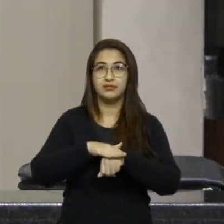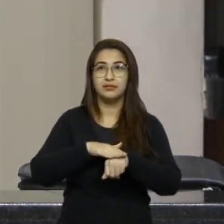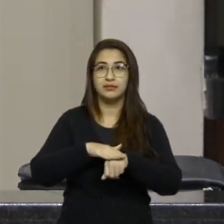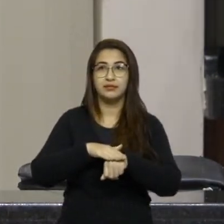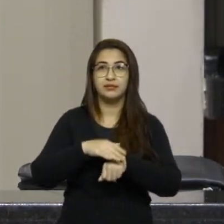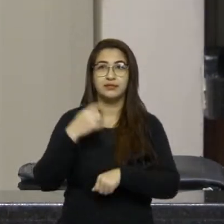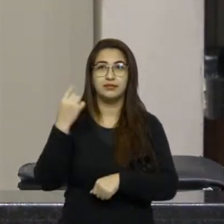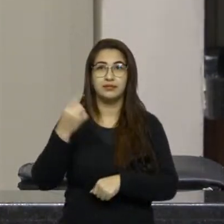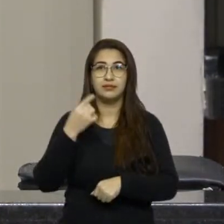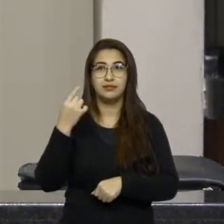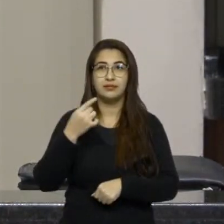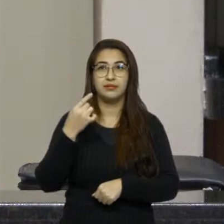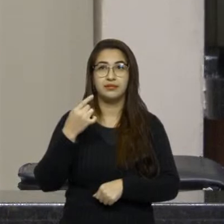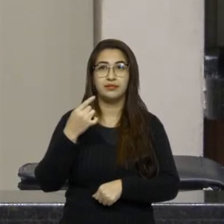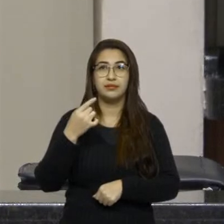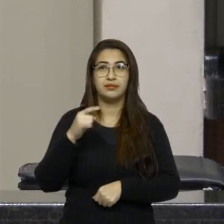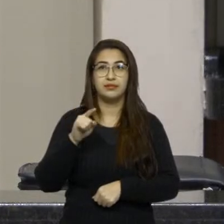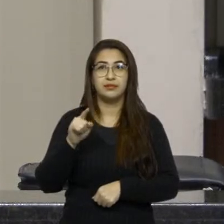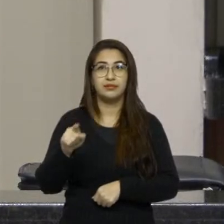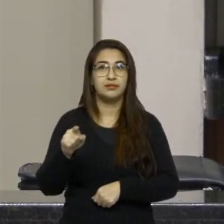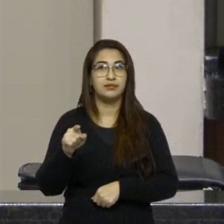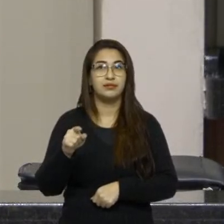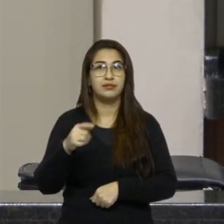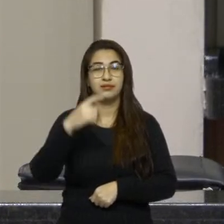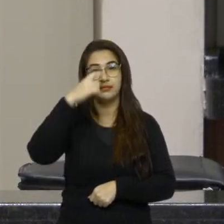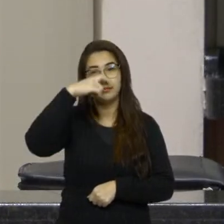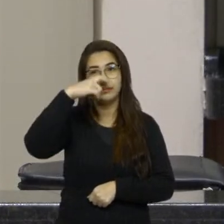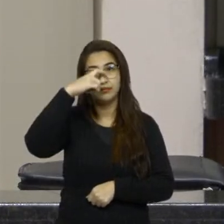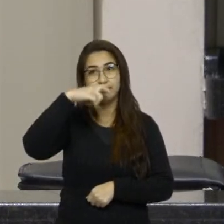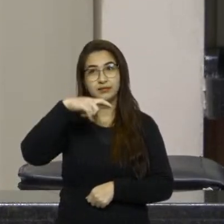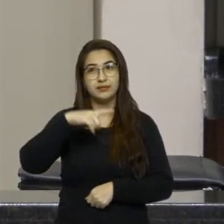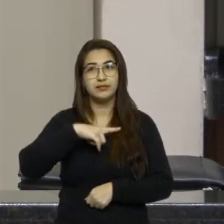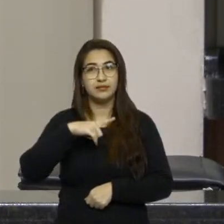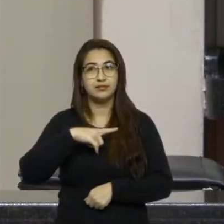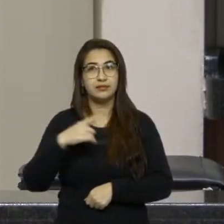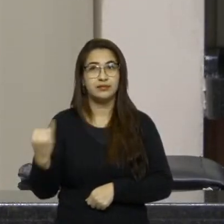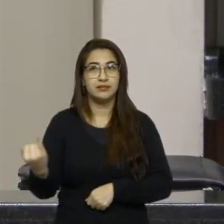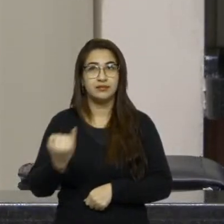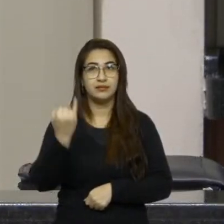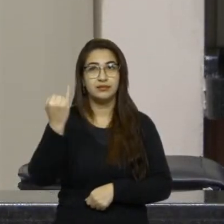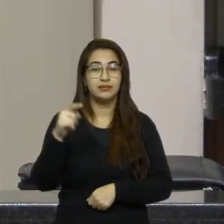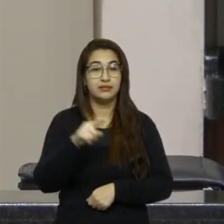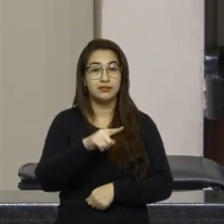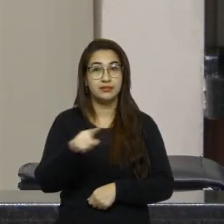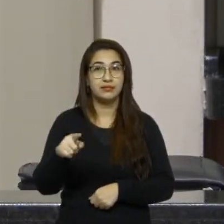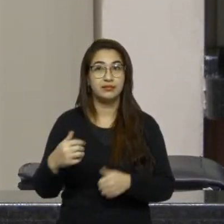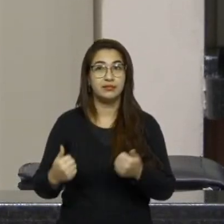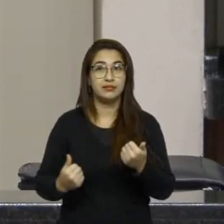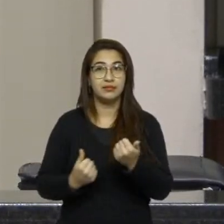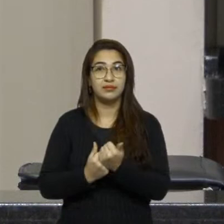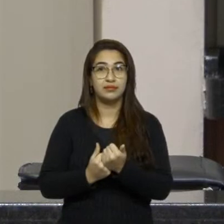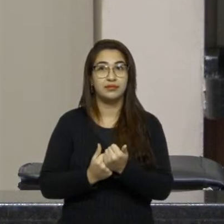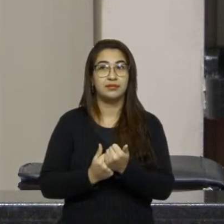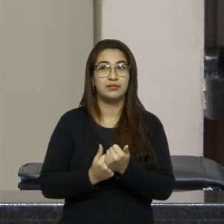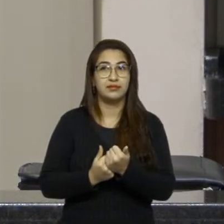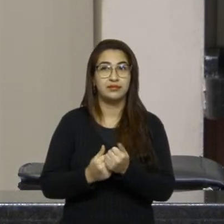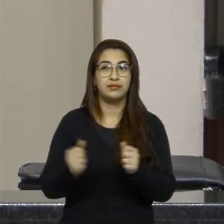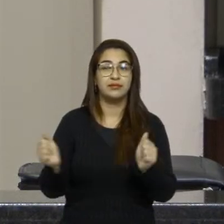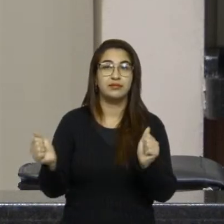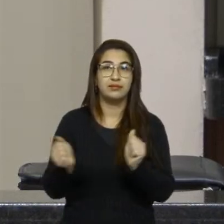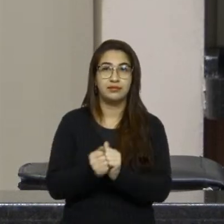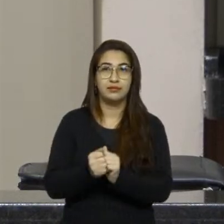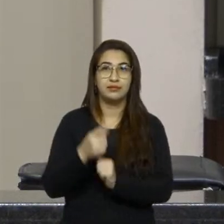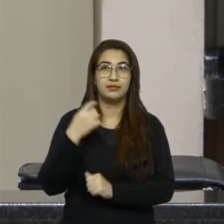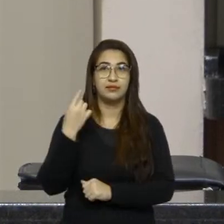deputado Maurício Kudillac, a importância para os suplentes, e eu estou aqui também com o deputado Osmar, que